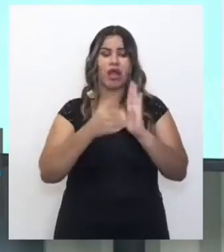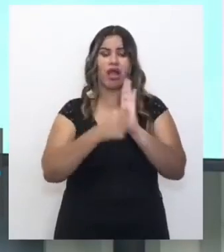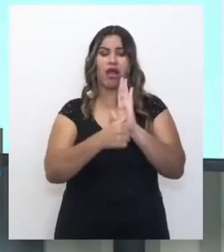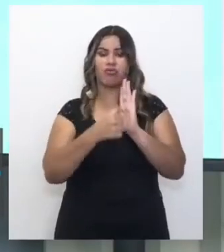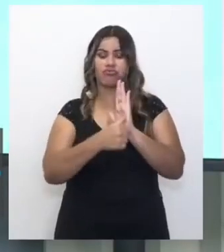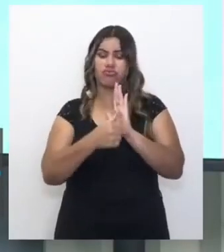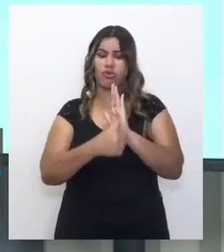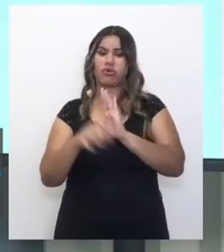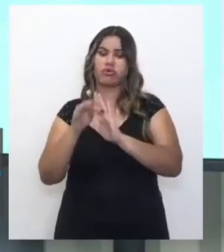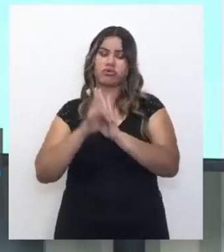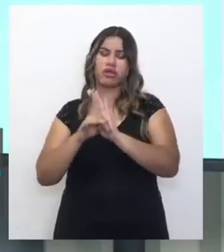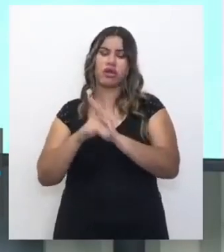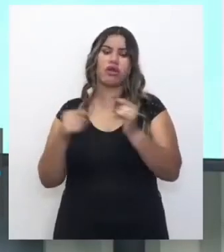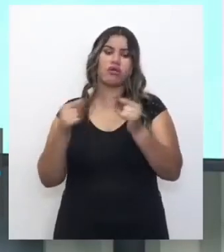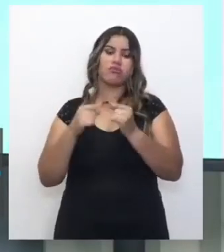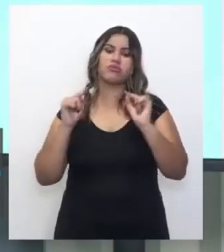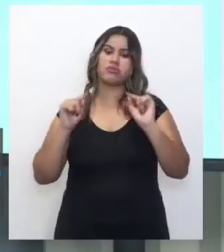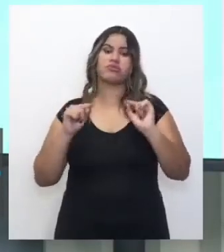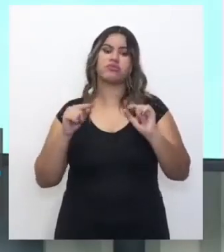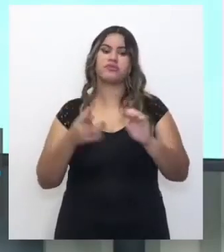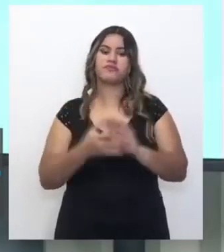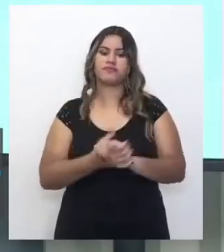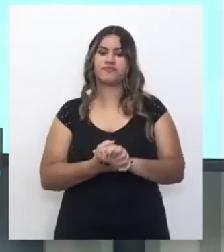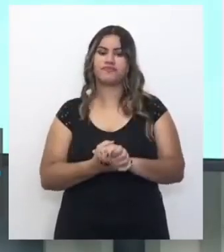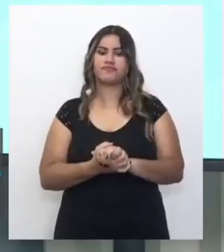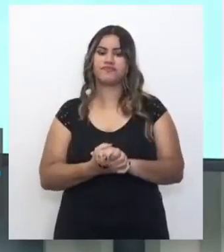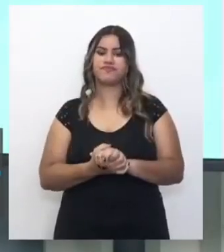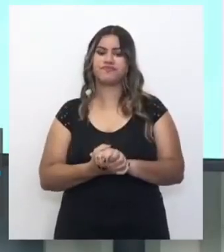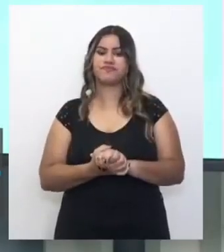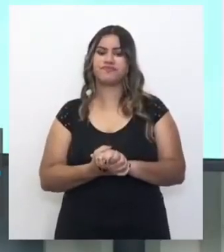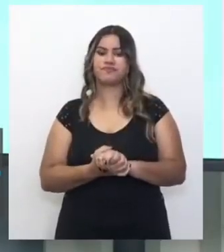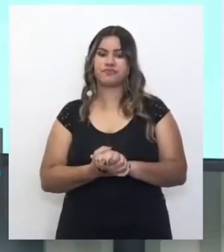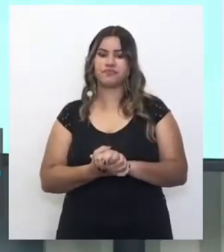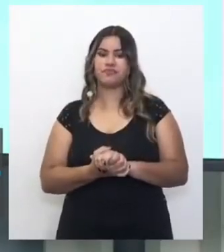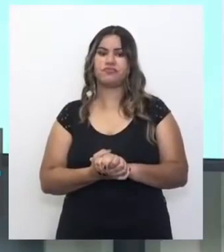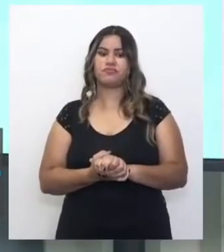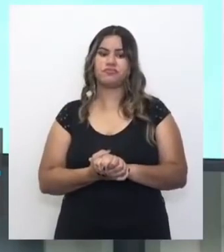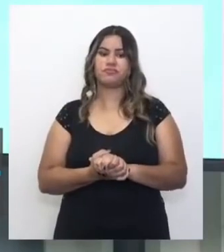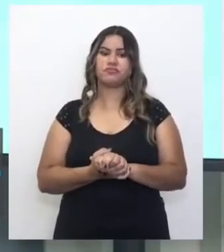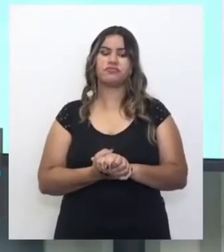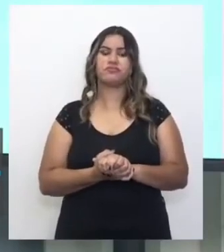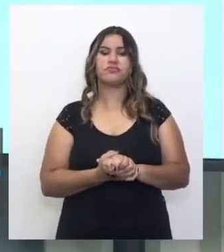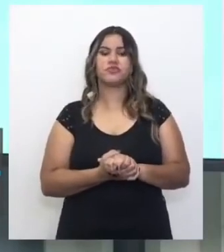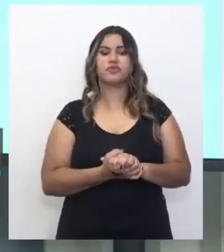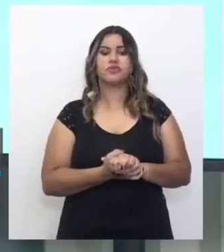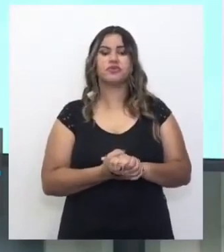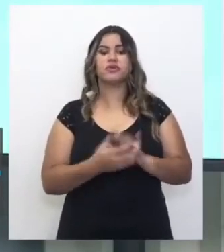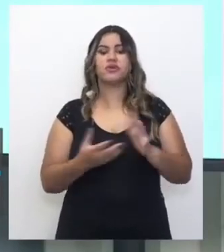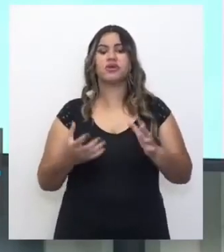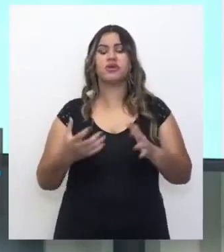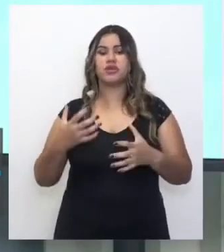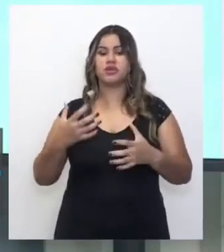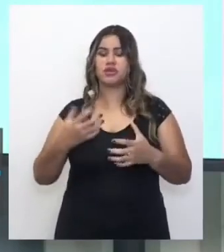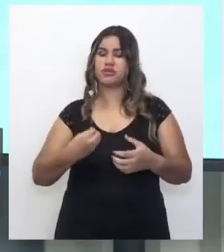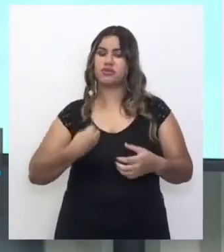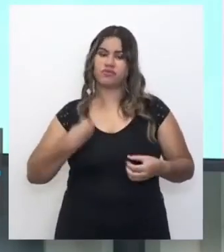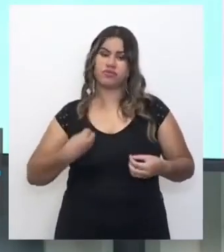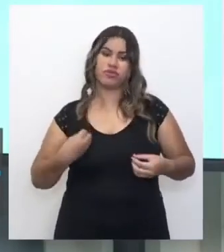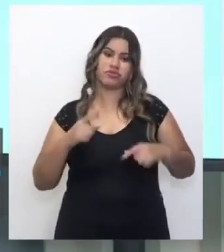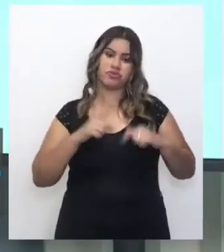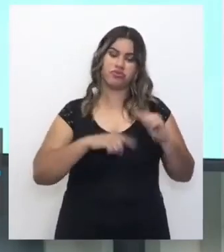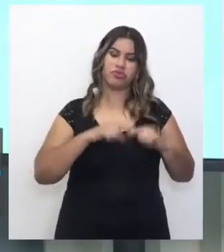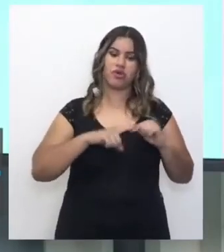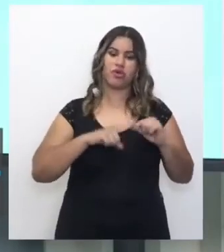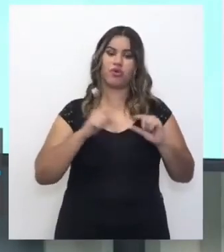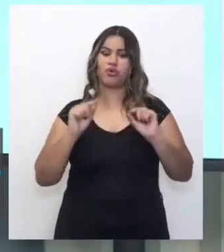autor do texto, no caso do poema eu lírico, e o autor do anúncio, e os seres, objetos destacados. Eu